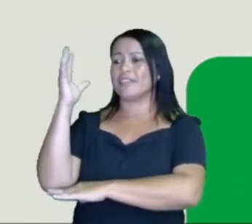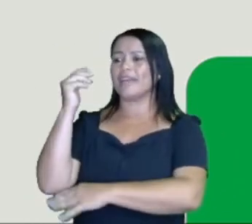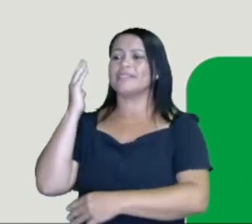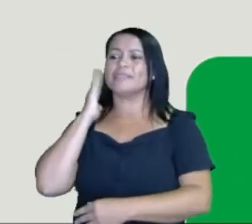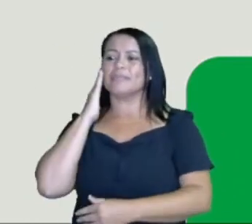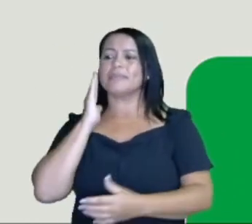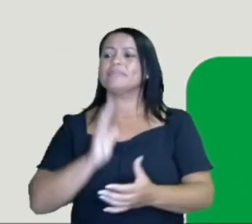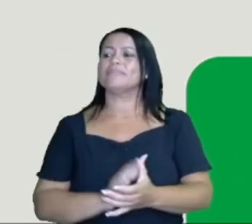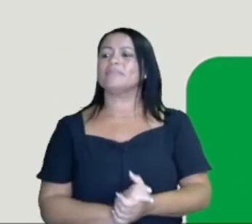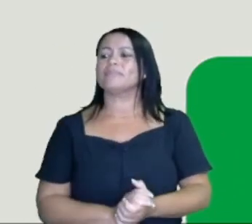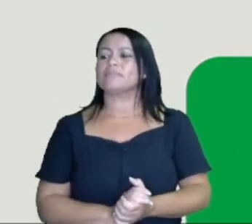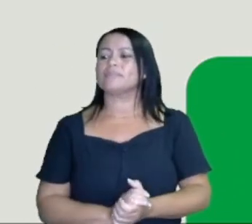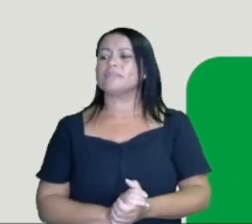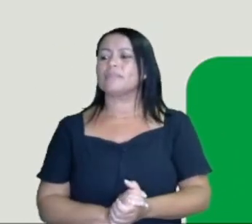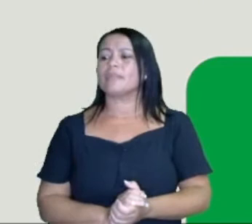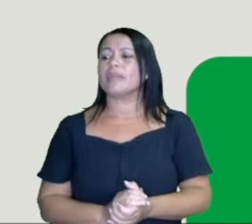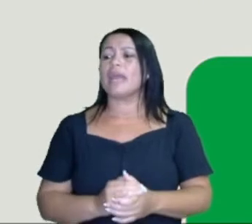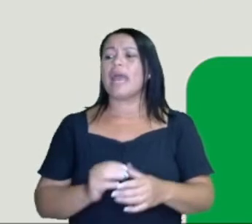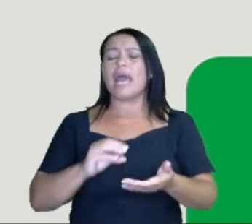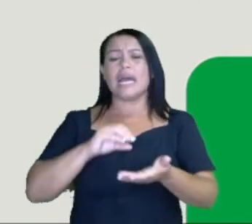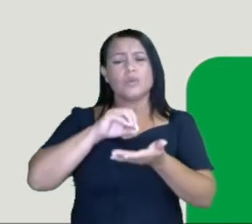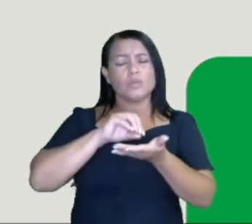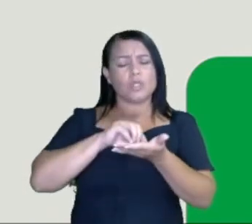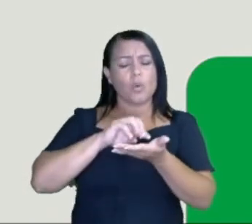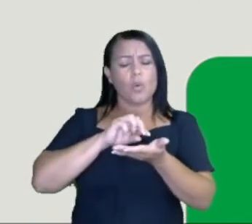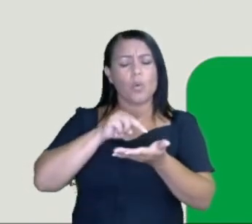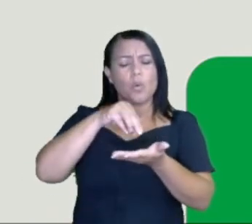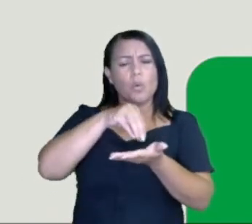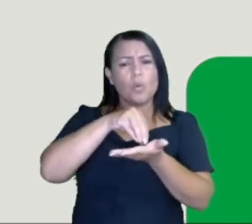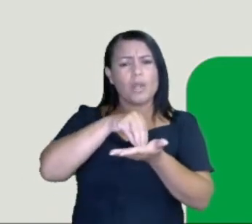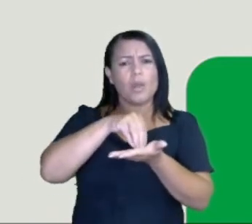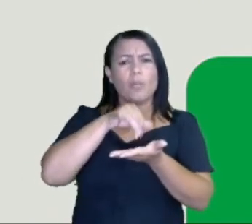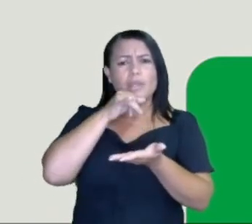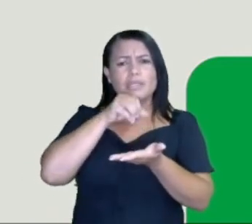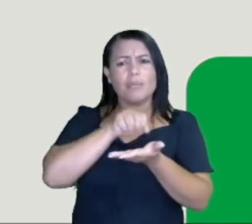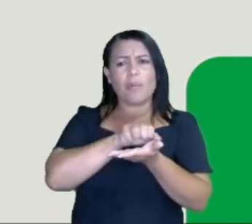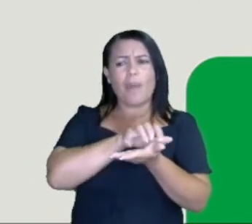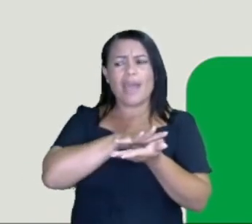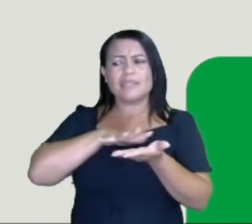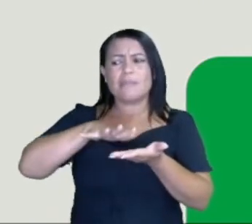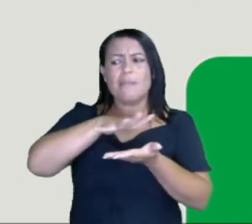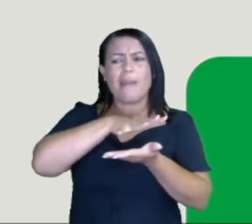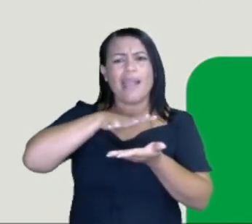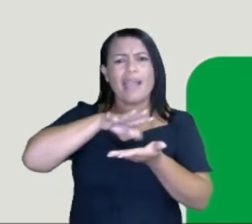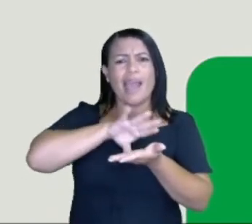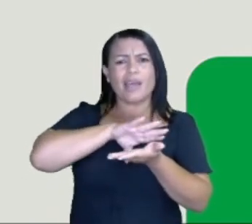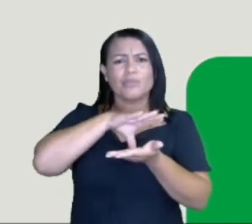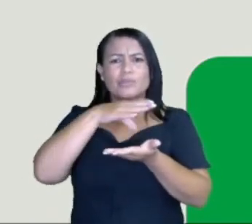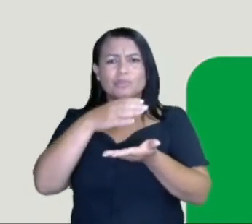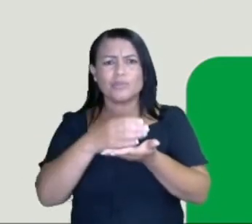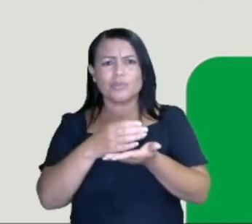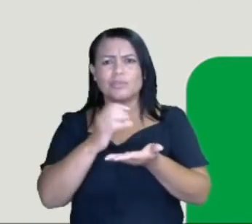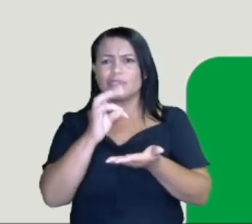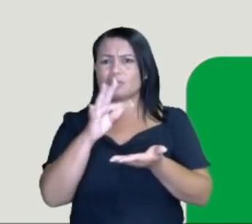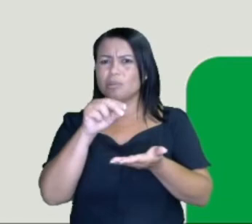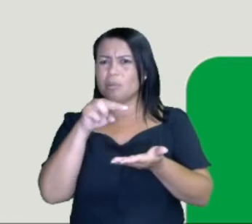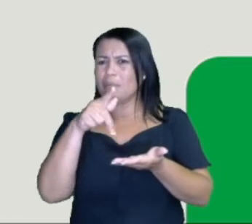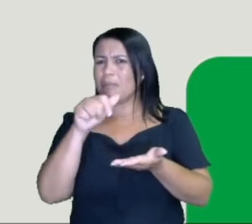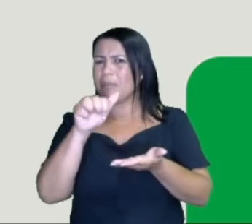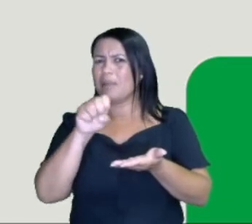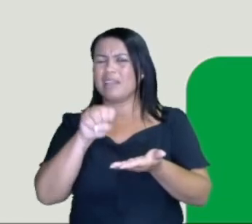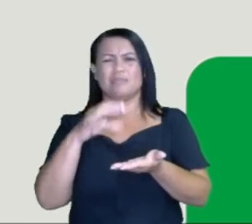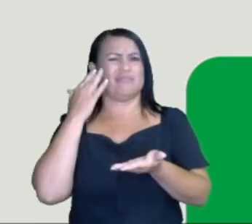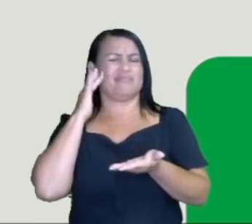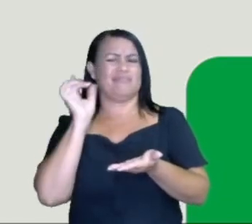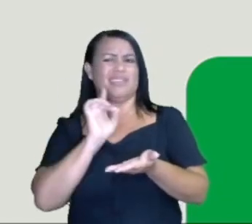legal. Seu núcleo é espalhado pelo interior da célula no citoplasma. Não acho legal isso